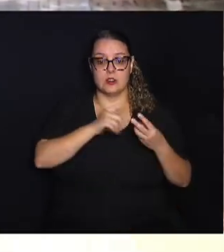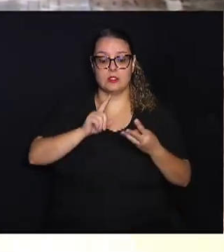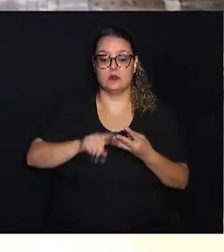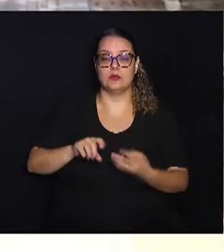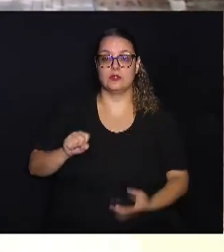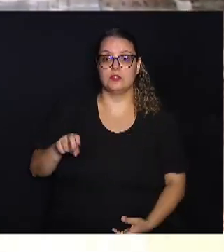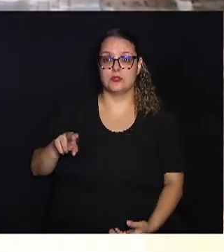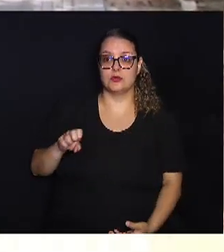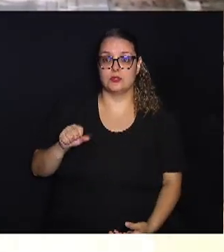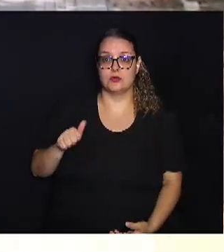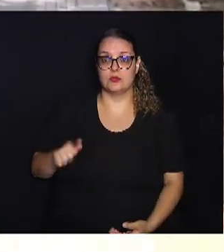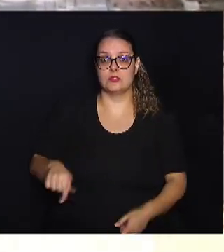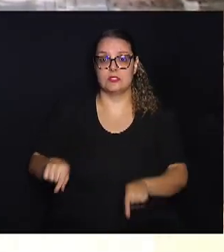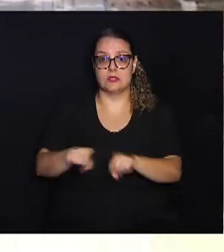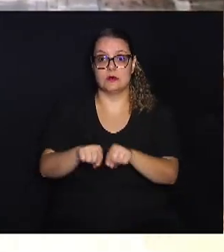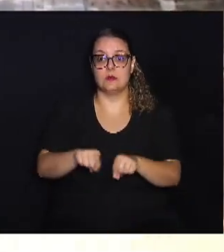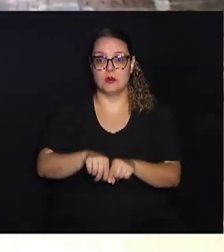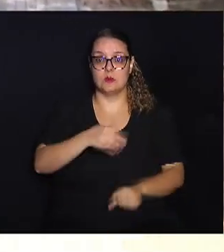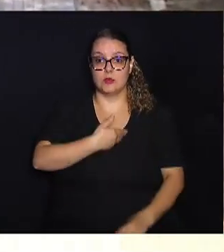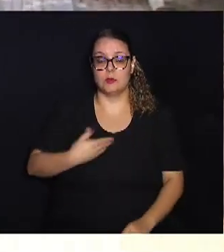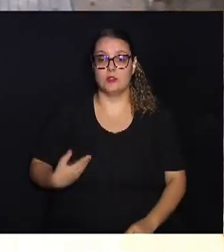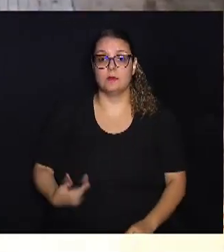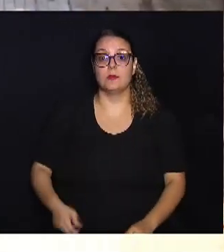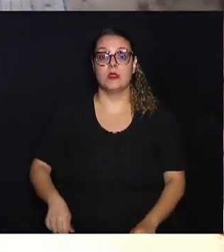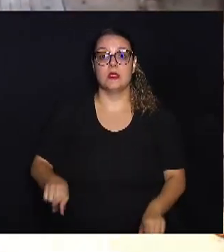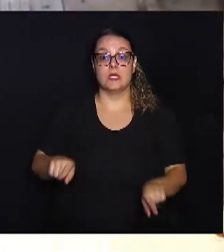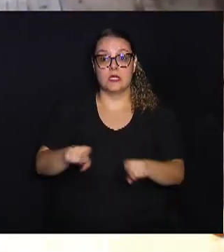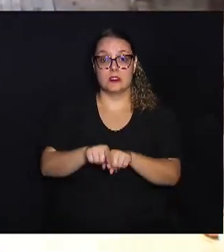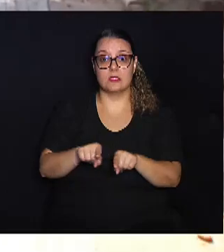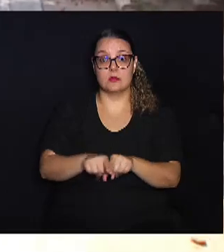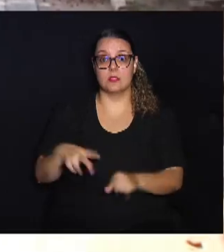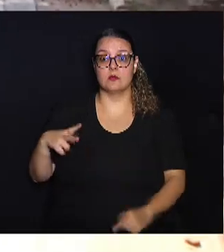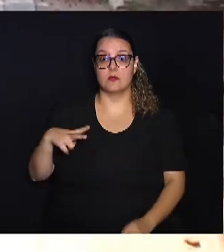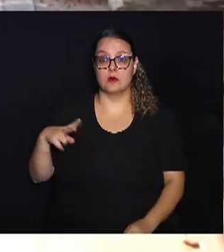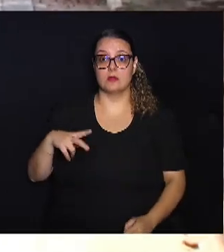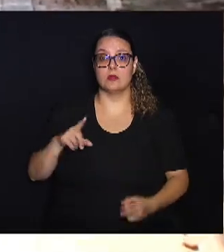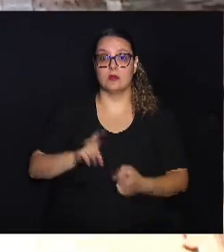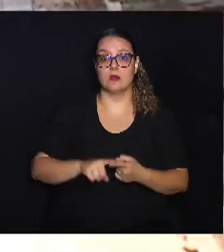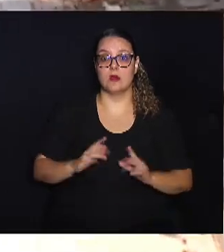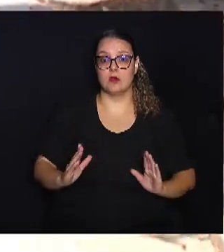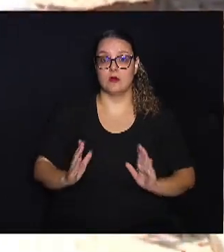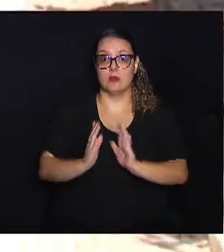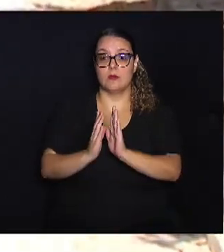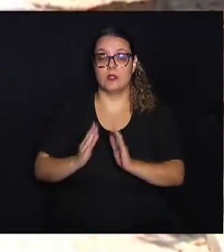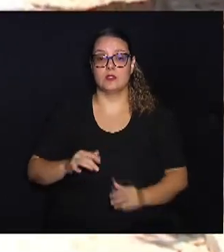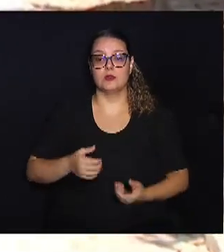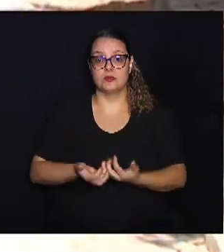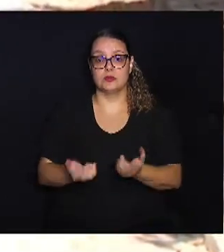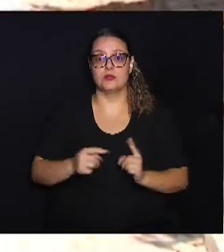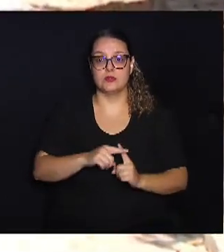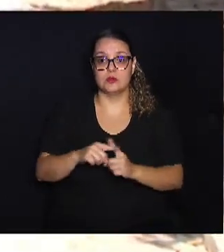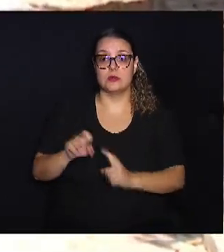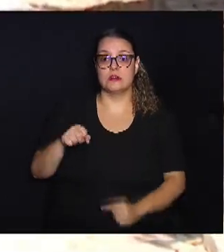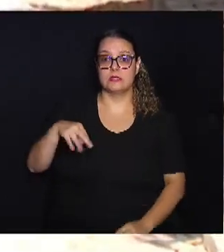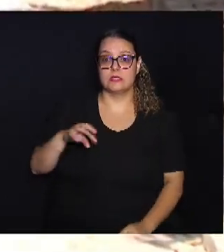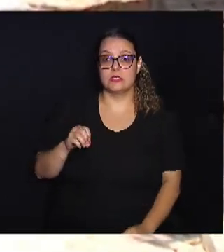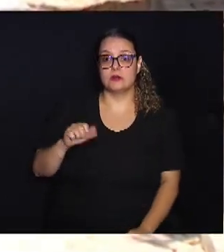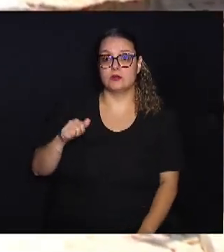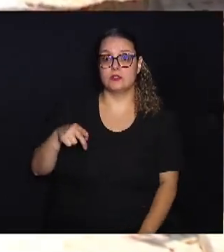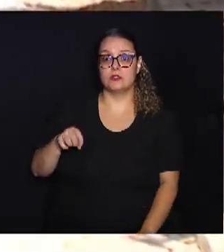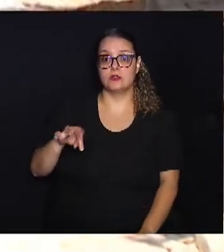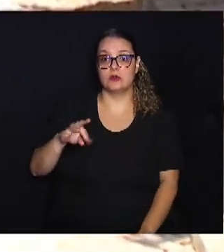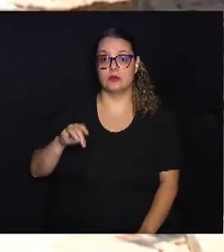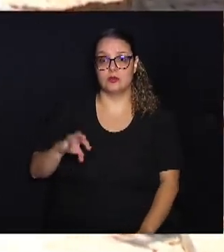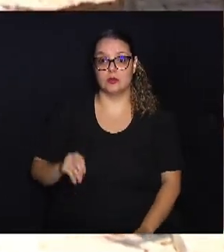os públicos, né? Além disso, Campinas também tem cemitérios particulares. Aqui em frente tem o cemitério Santo Antônio, o